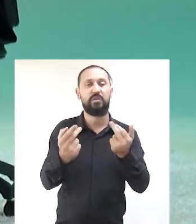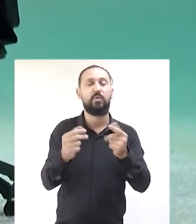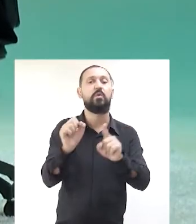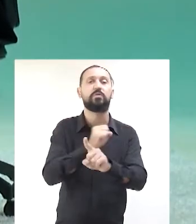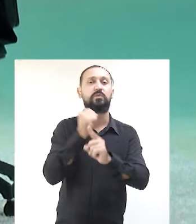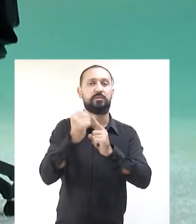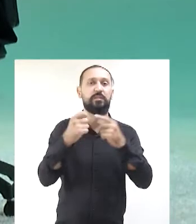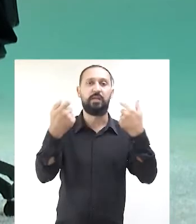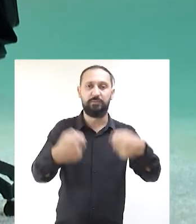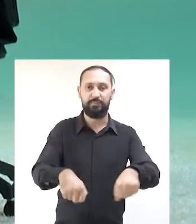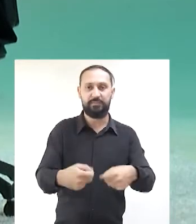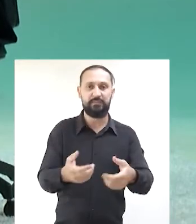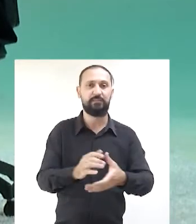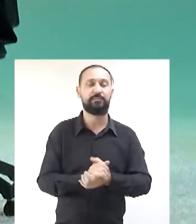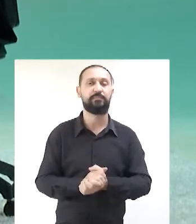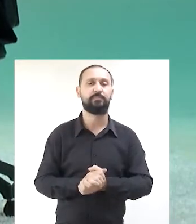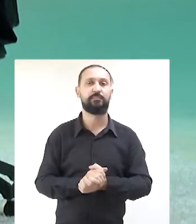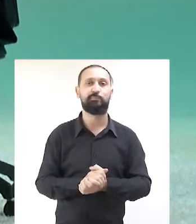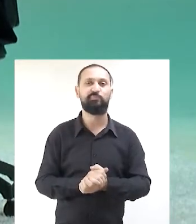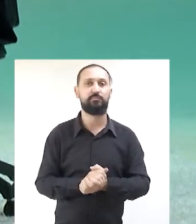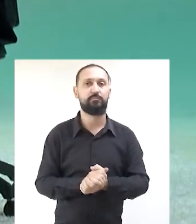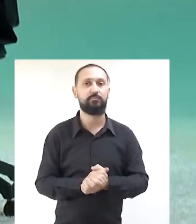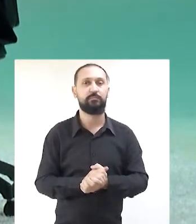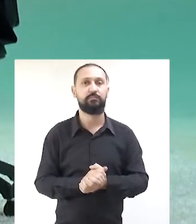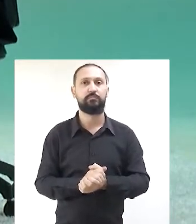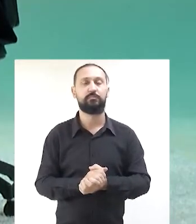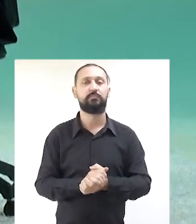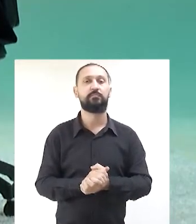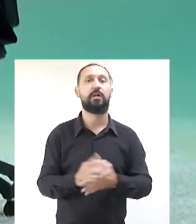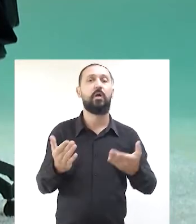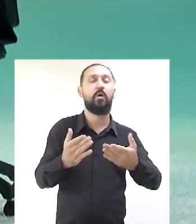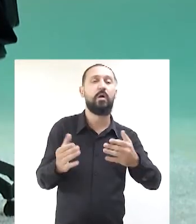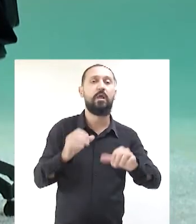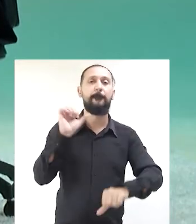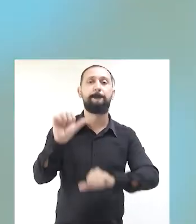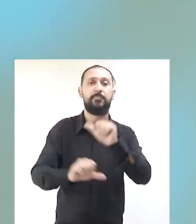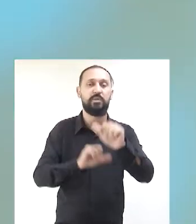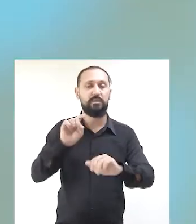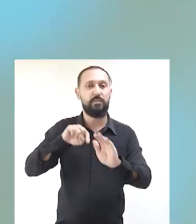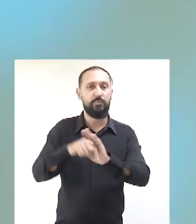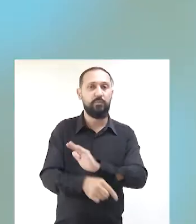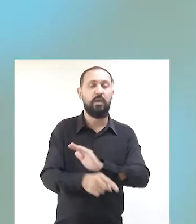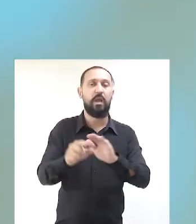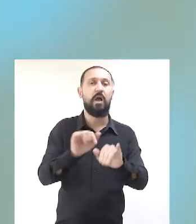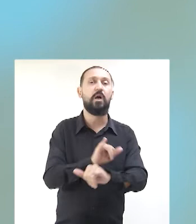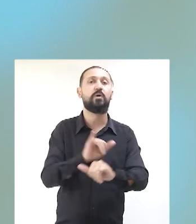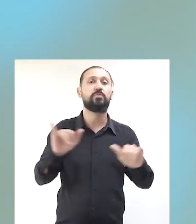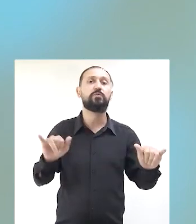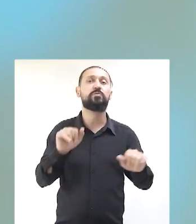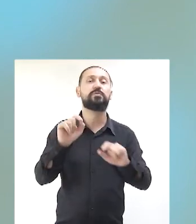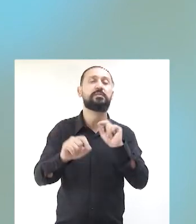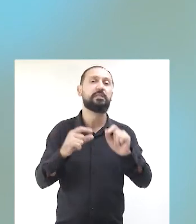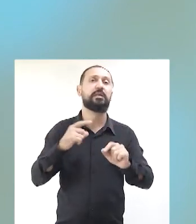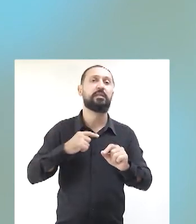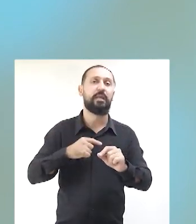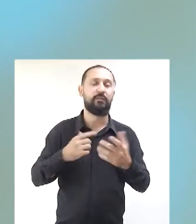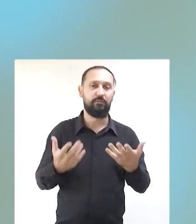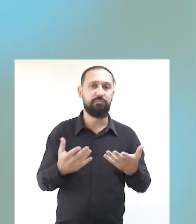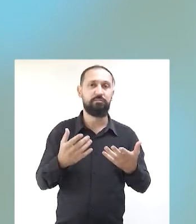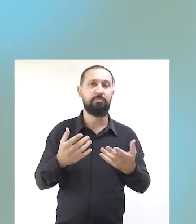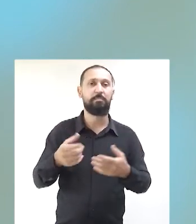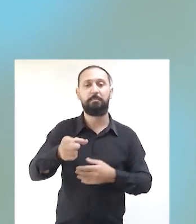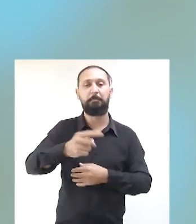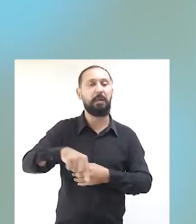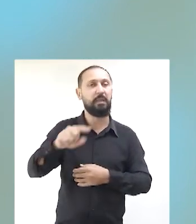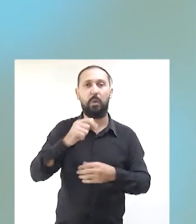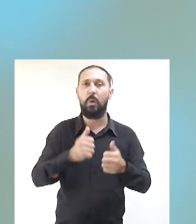como a sociedade muitas vezes esperava, né? Entendi. E falando em mudanças profundas, a notícia que mais trouxe repercussão